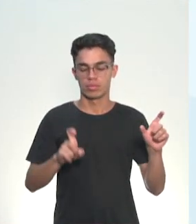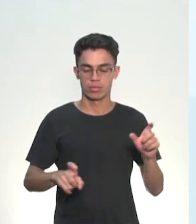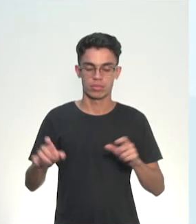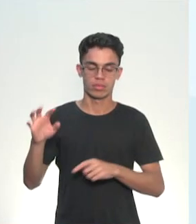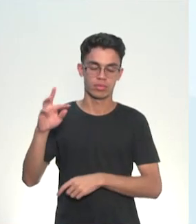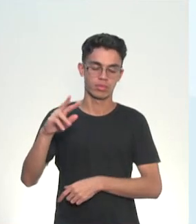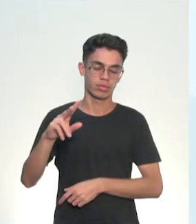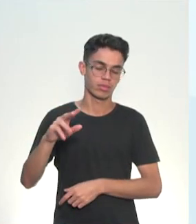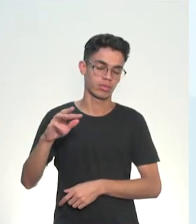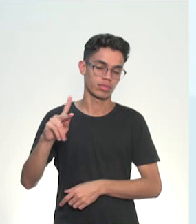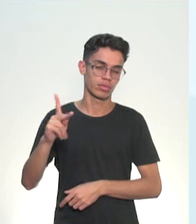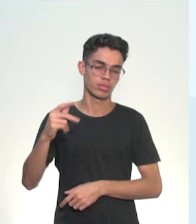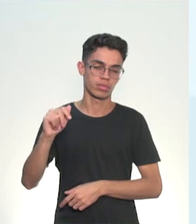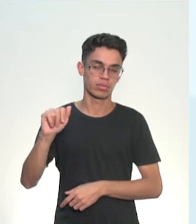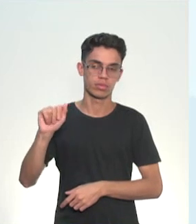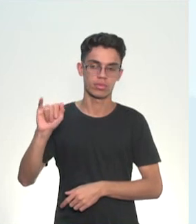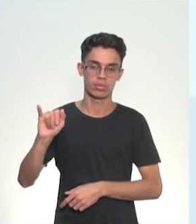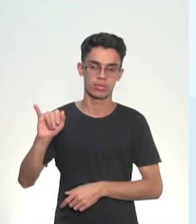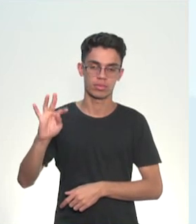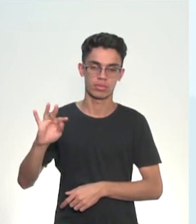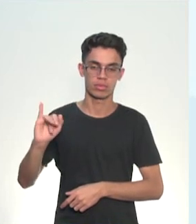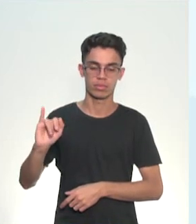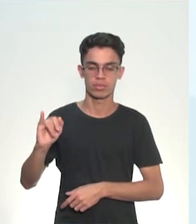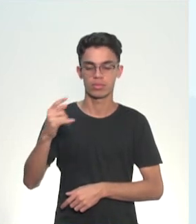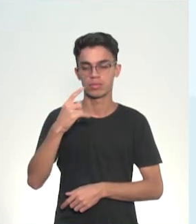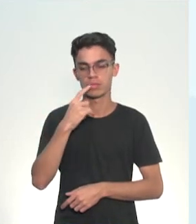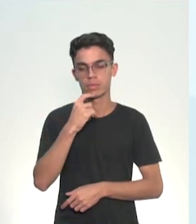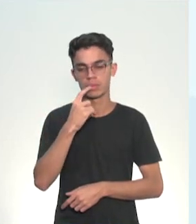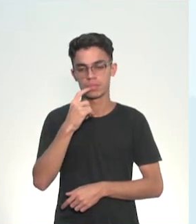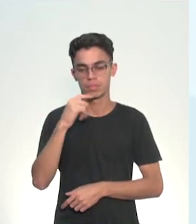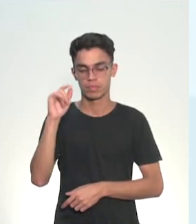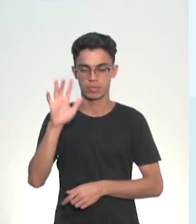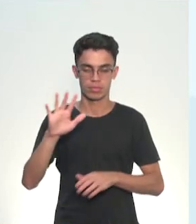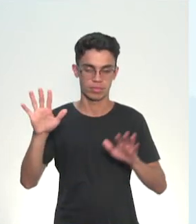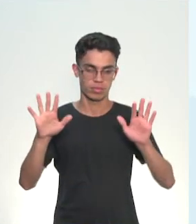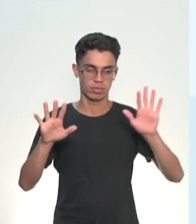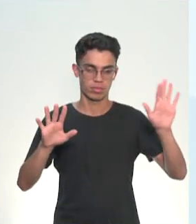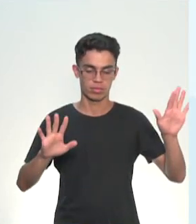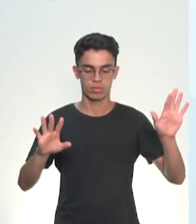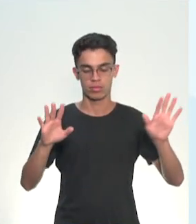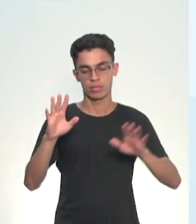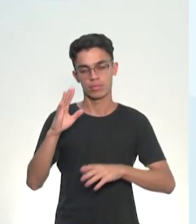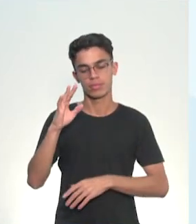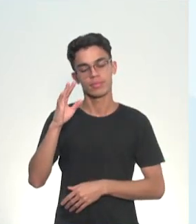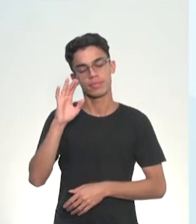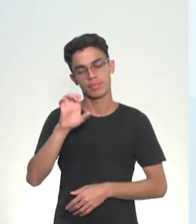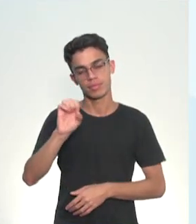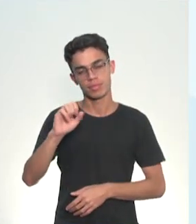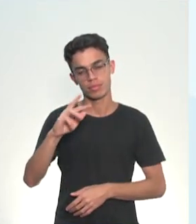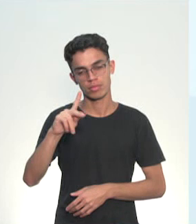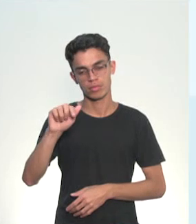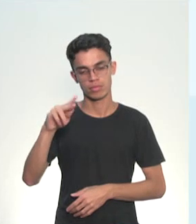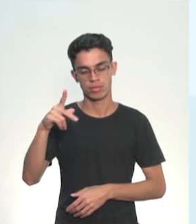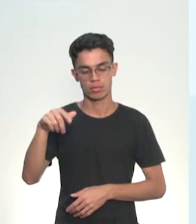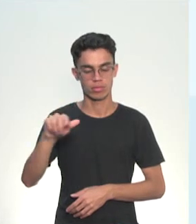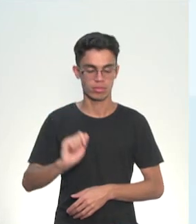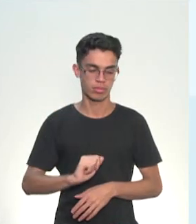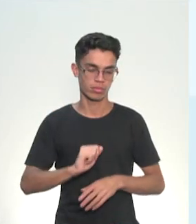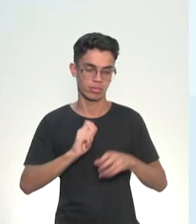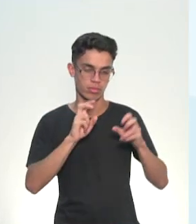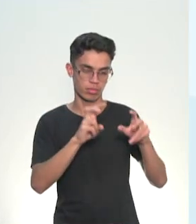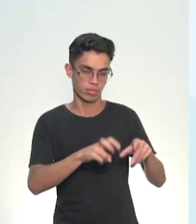aí vocês estão vendo no mapa que as áreas em vermelho que correspondiam à Espanha foram, aos poucos, também se